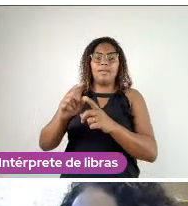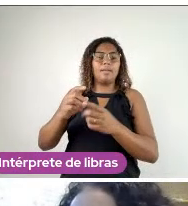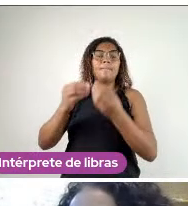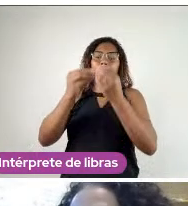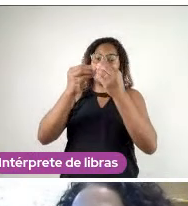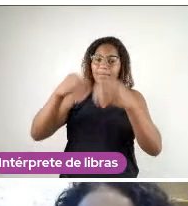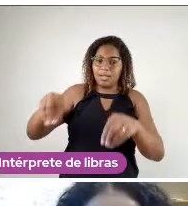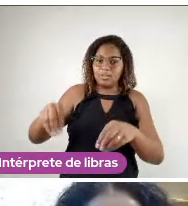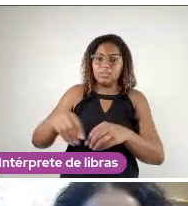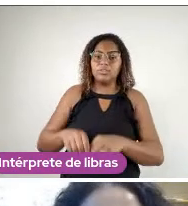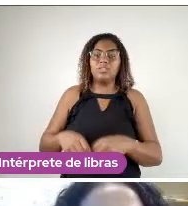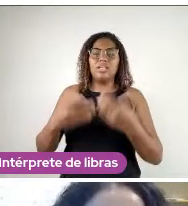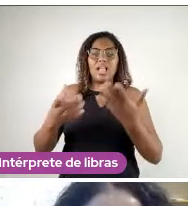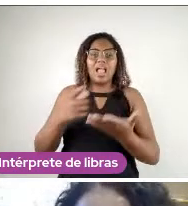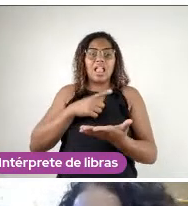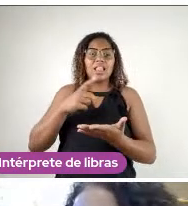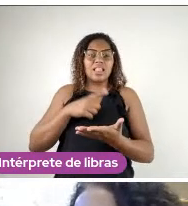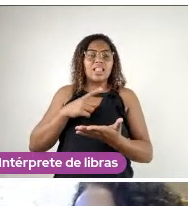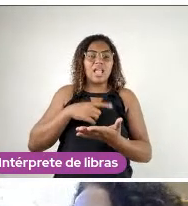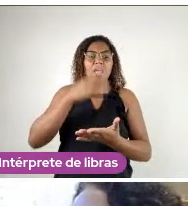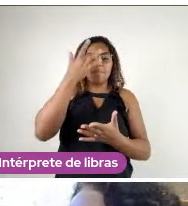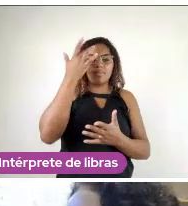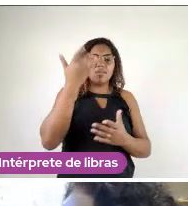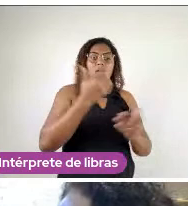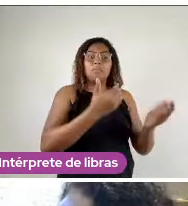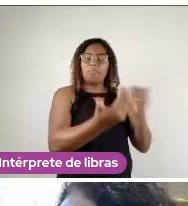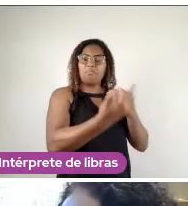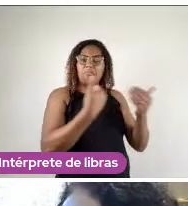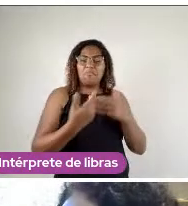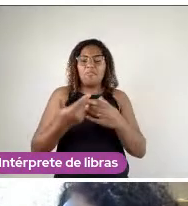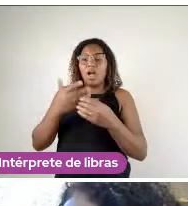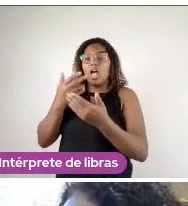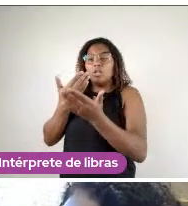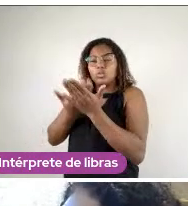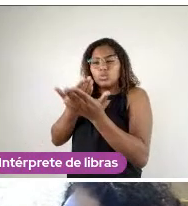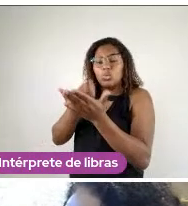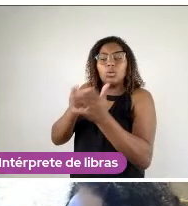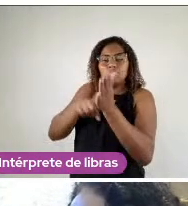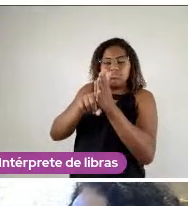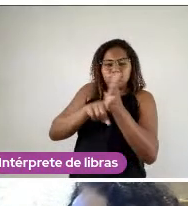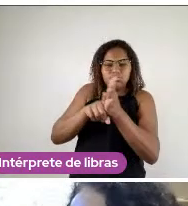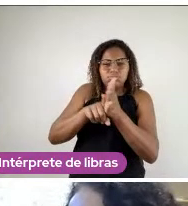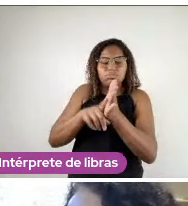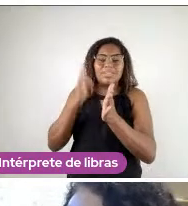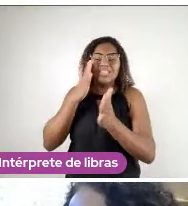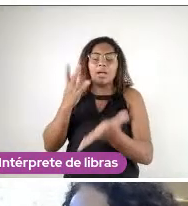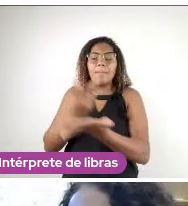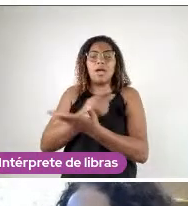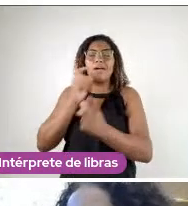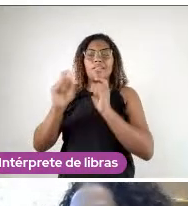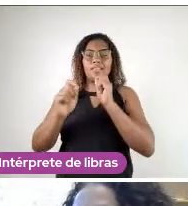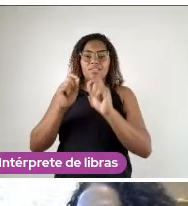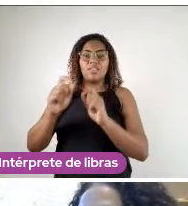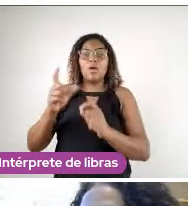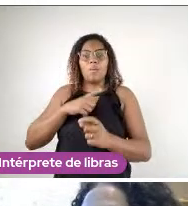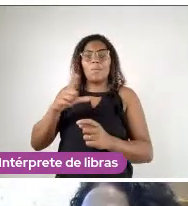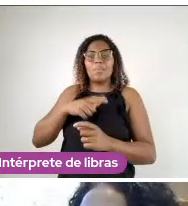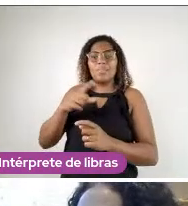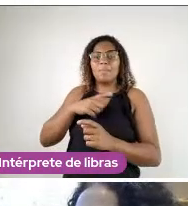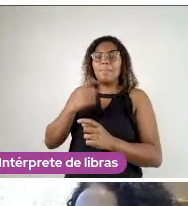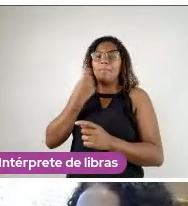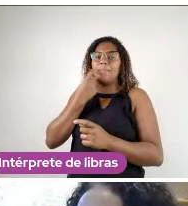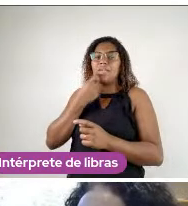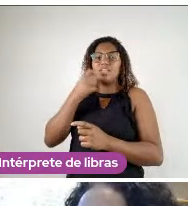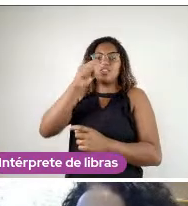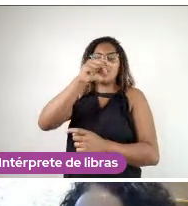Então, tem muito estudo, né, sendo feito, né, nesse sentido. Então, aqui a gente tem os principais peixes, né, que eu comentei anteriormente, que são os peixes carnívoros,